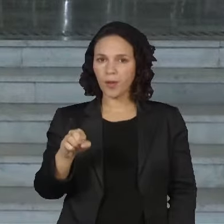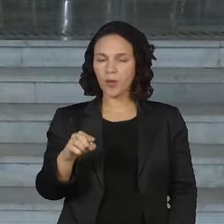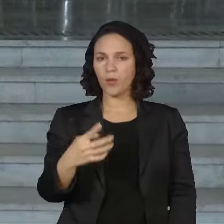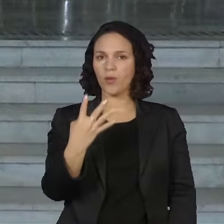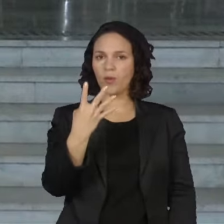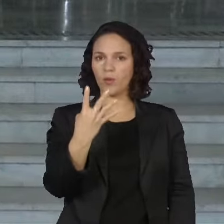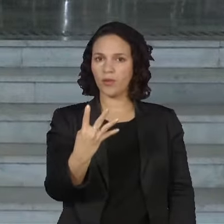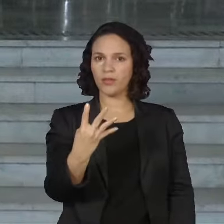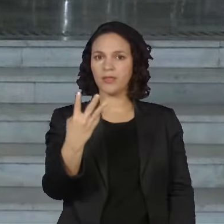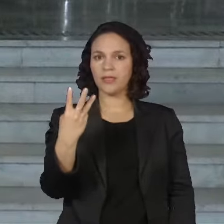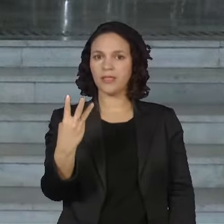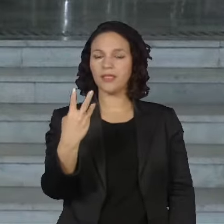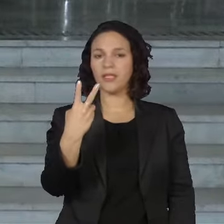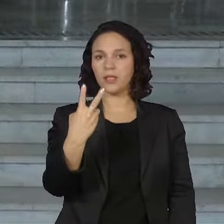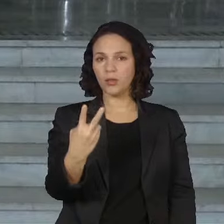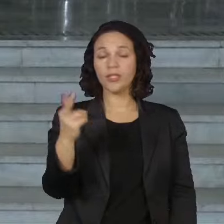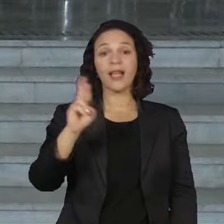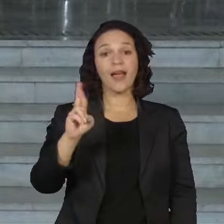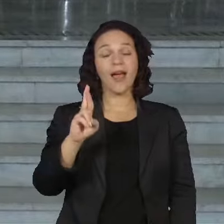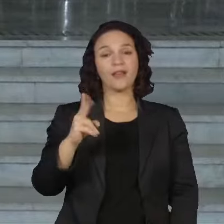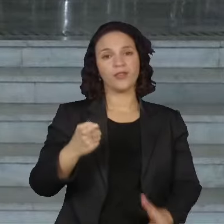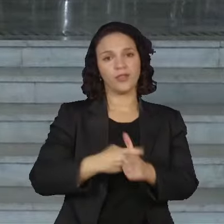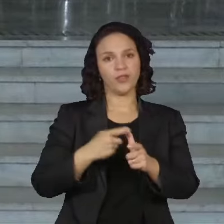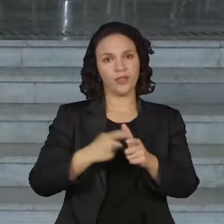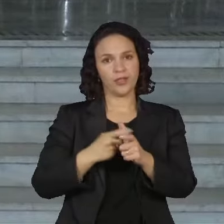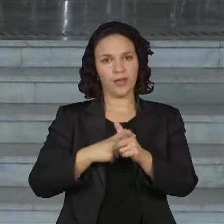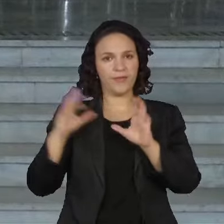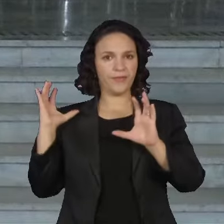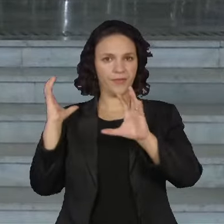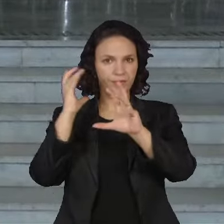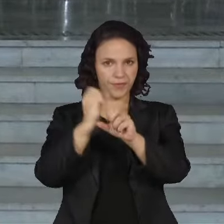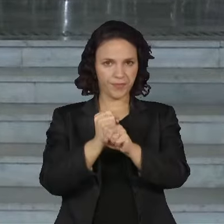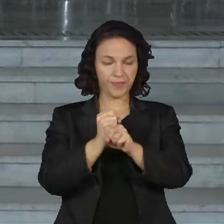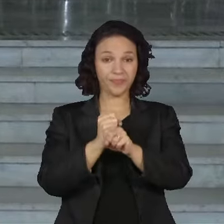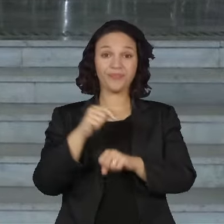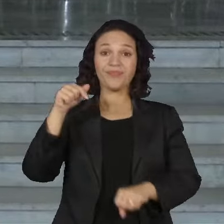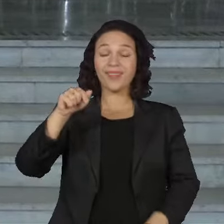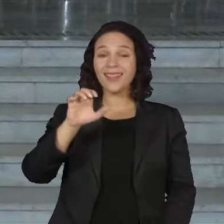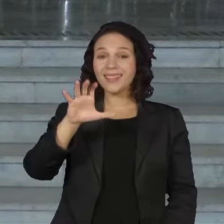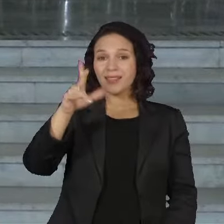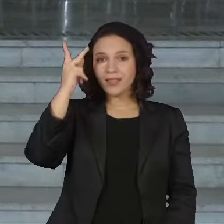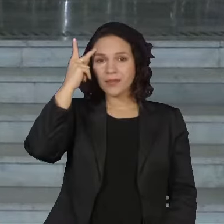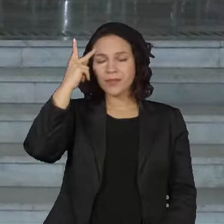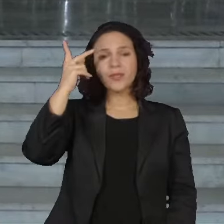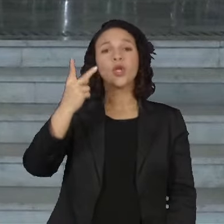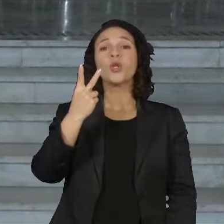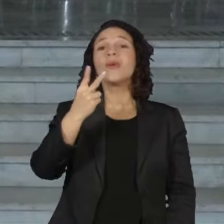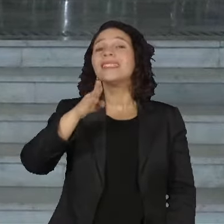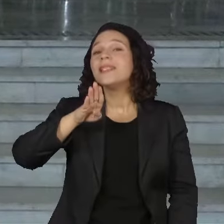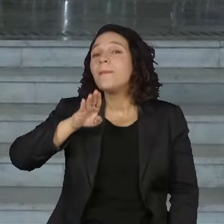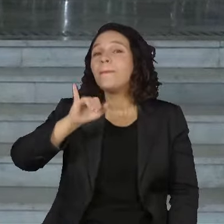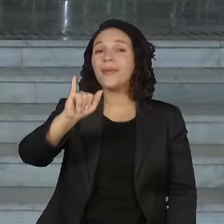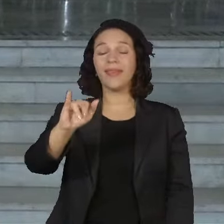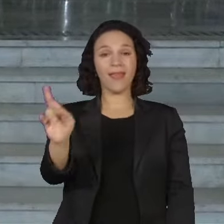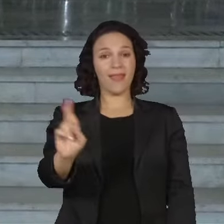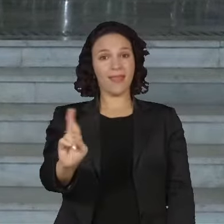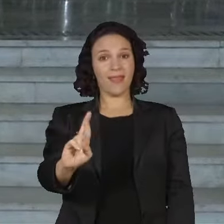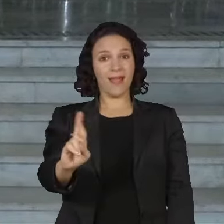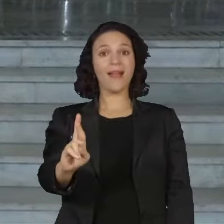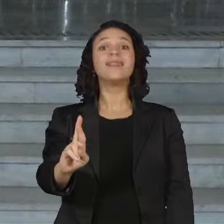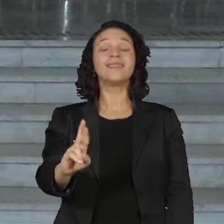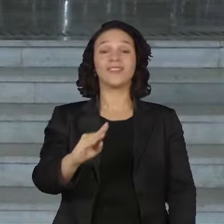R$ 42.432 em débitos. Ao todo, o Estado de São Paulo tem mais de R$ 2 bilhões